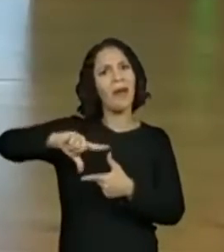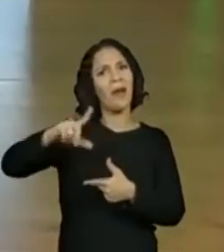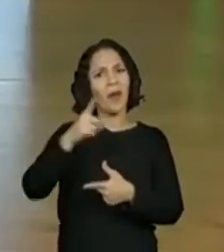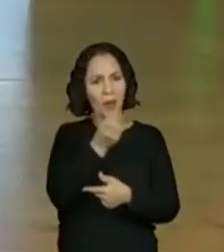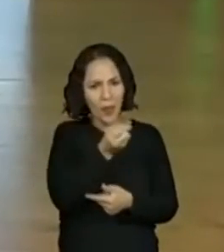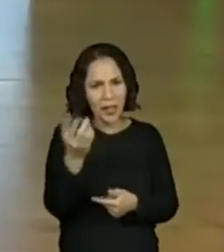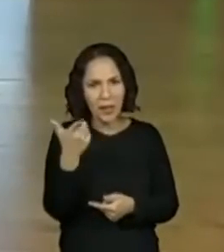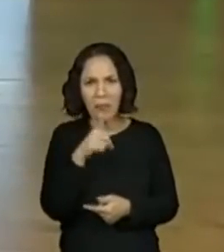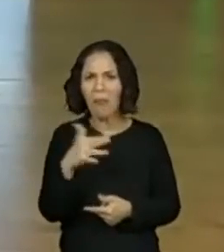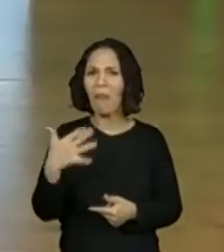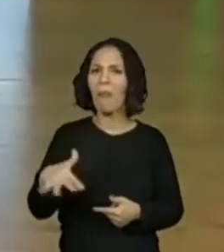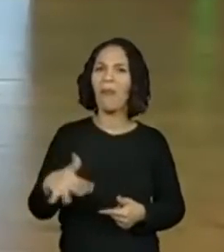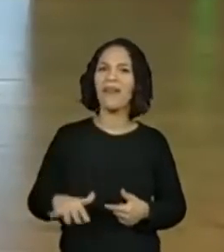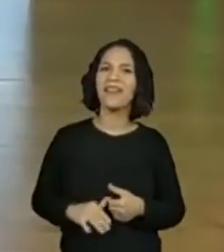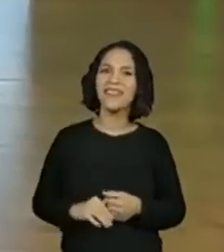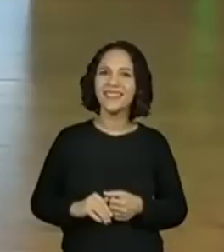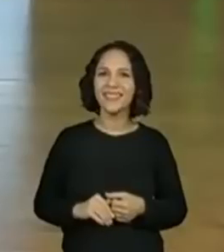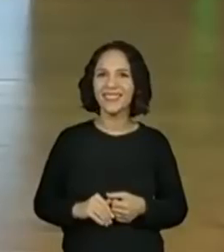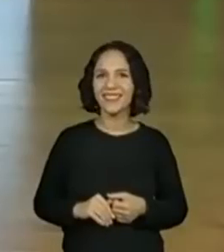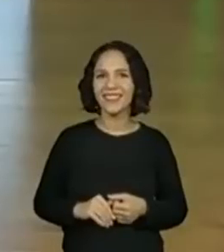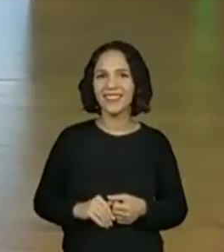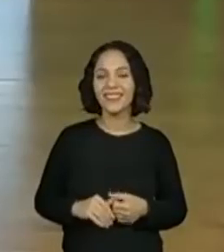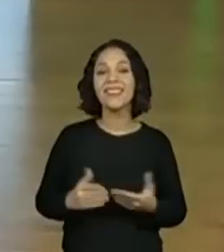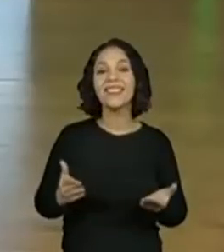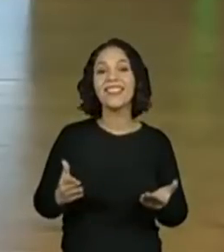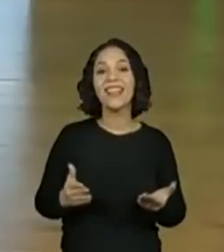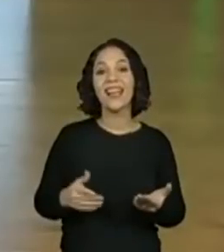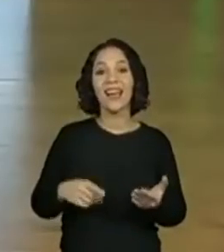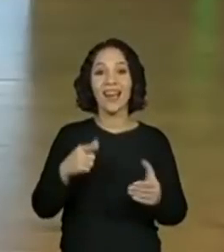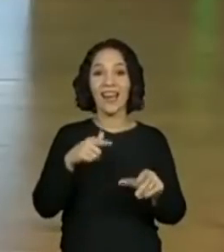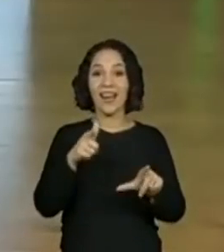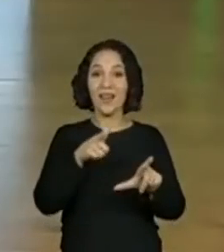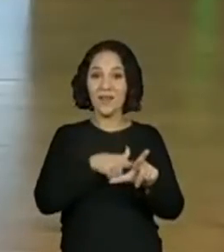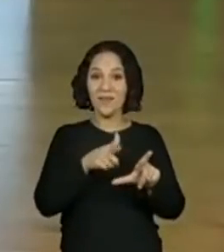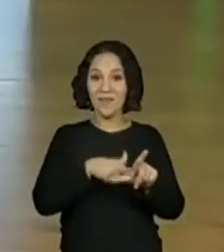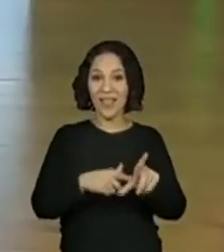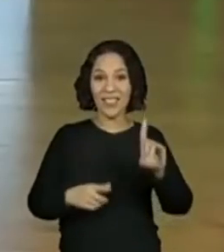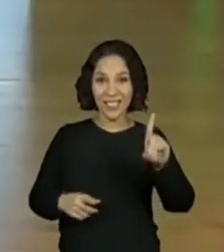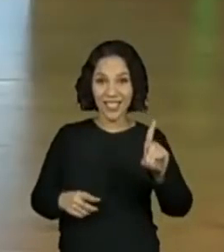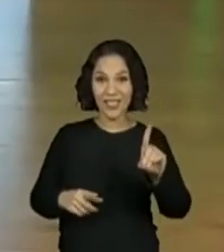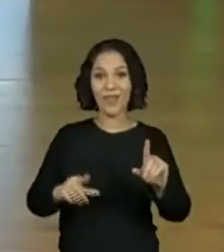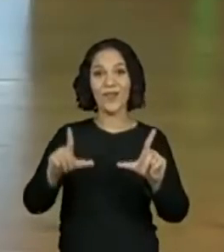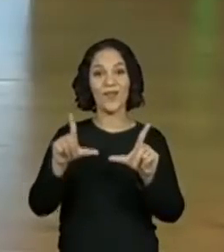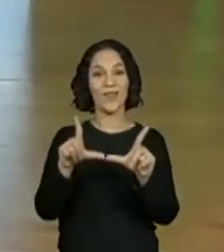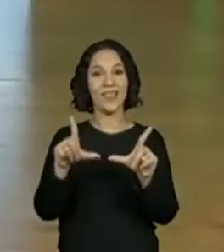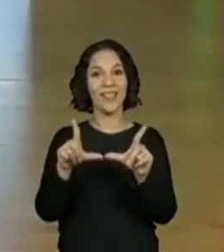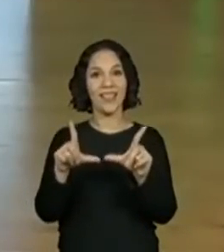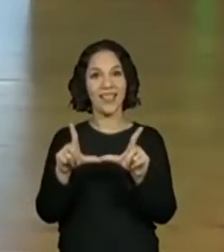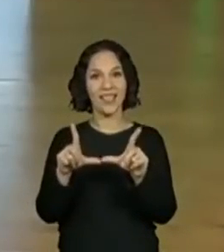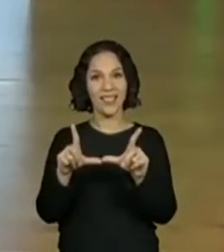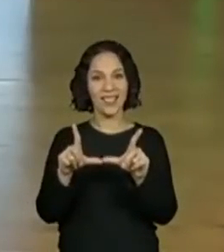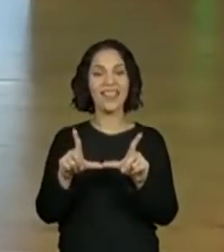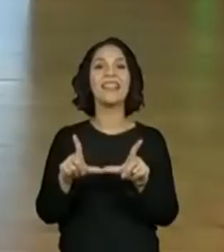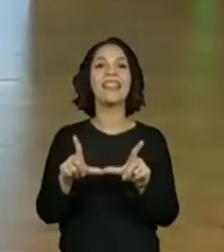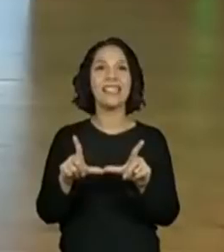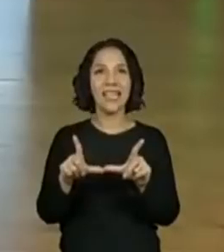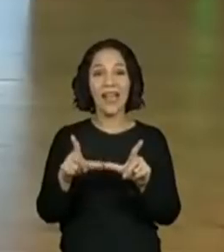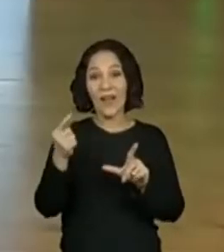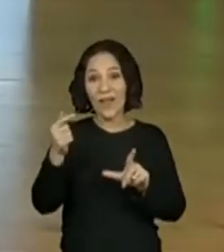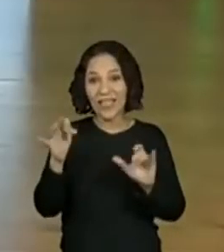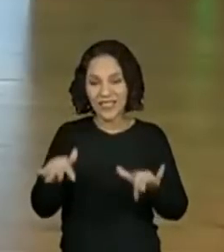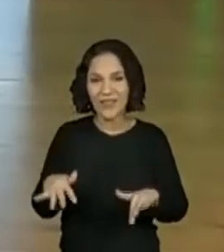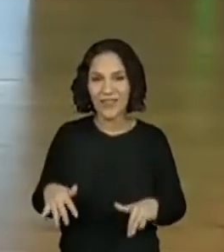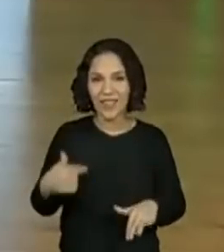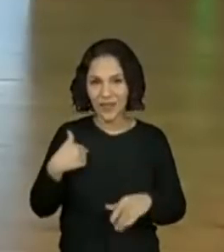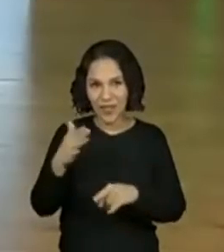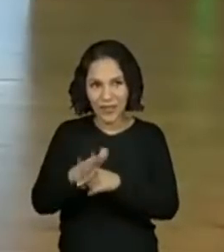deve ser esse. Pé direito no quadrado. Pé direito no quadrado. Ai, você já está quase saindo, eu